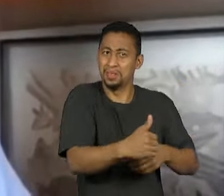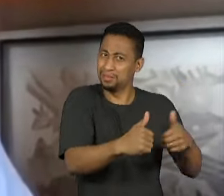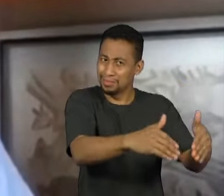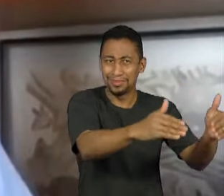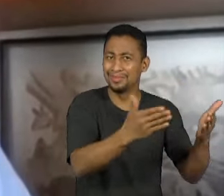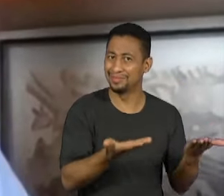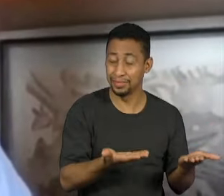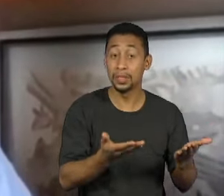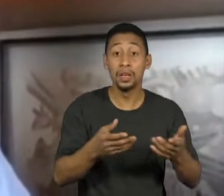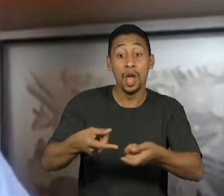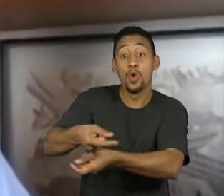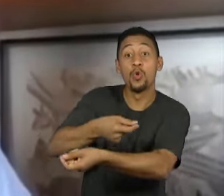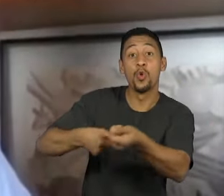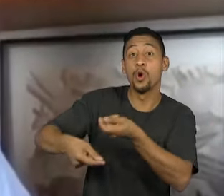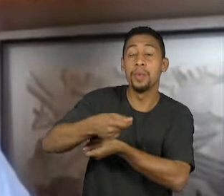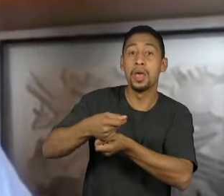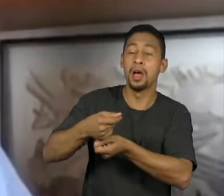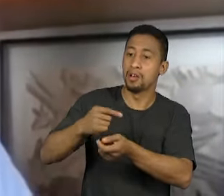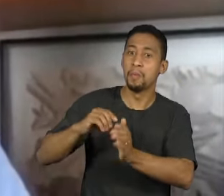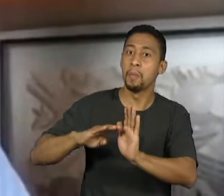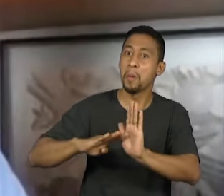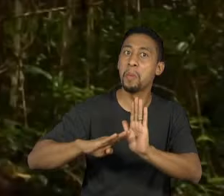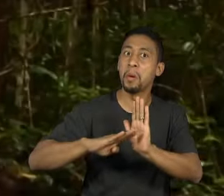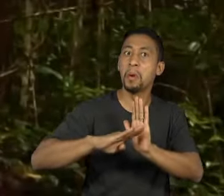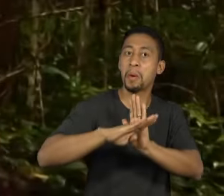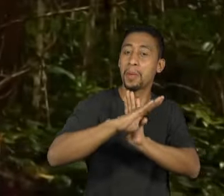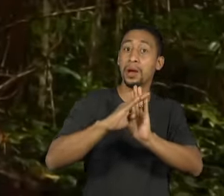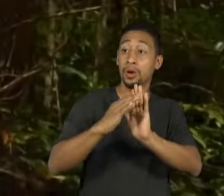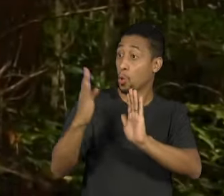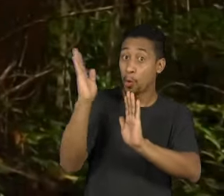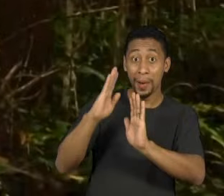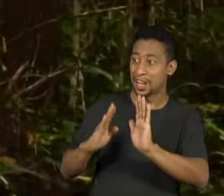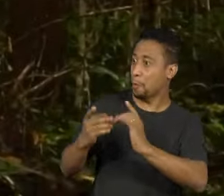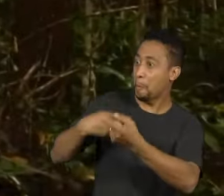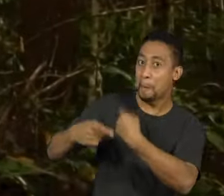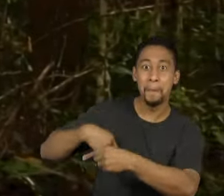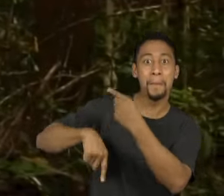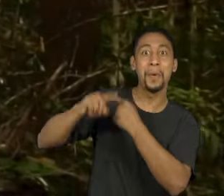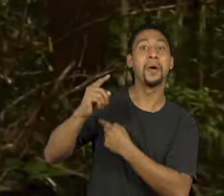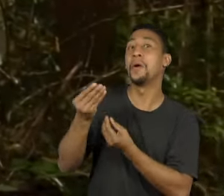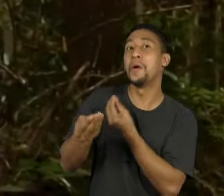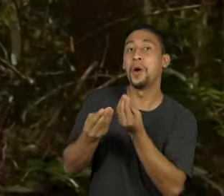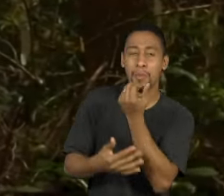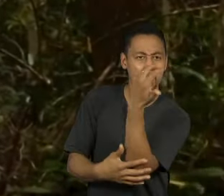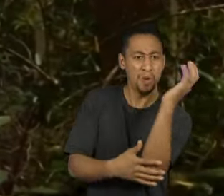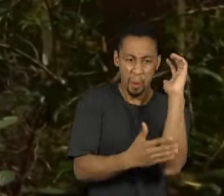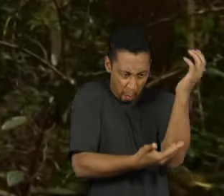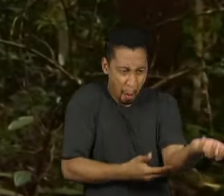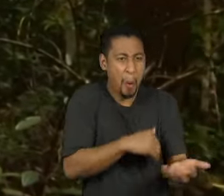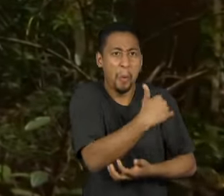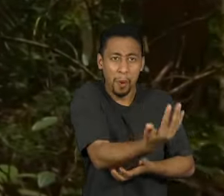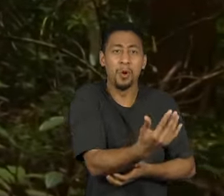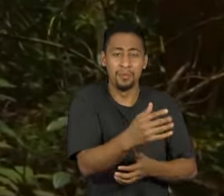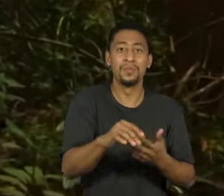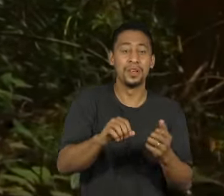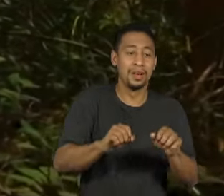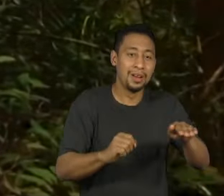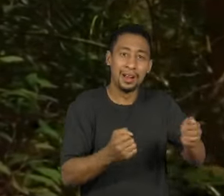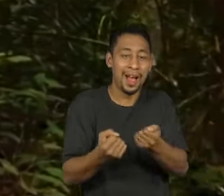que a economia vai crescer e o país vai prosperar desmatando, emitindo gases de efeito estufa e acabando com o seu